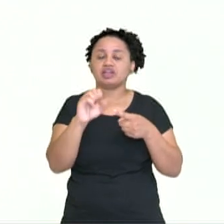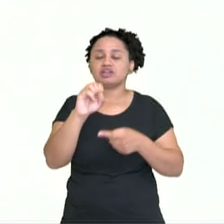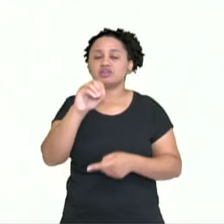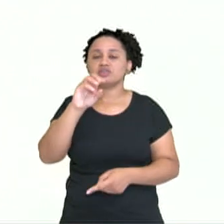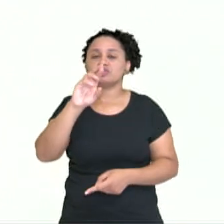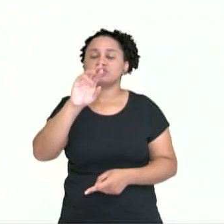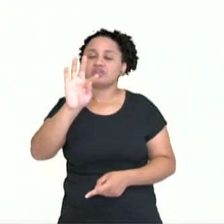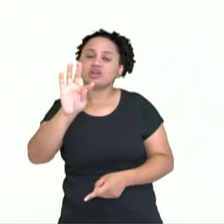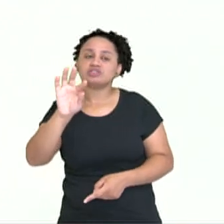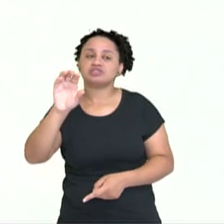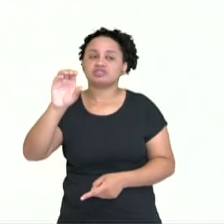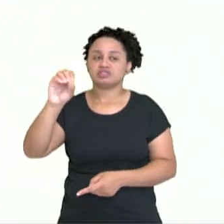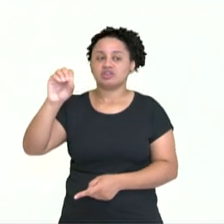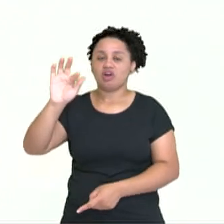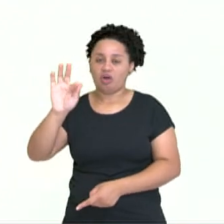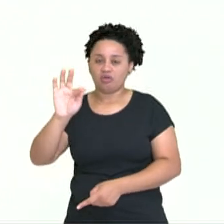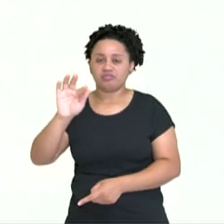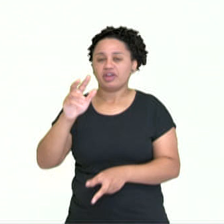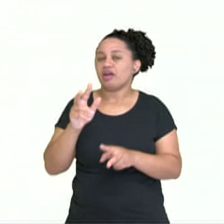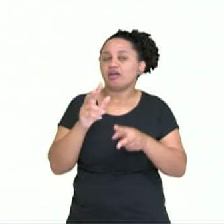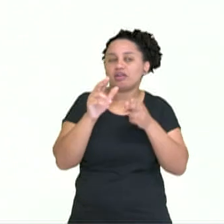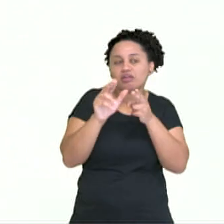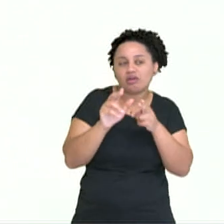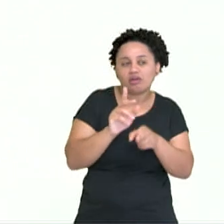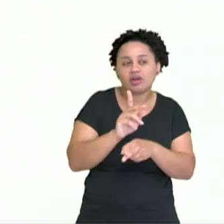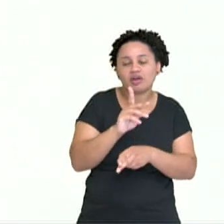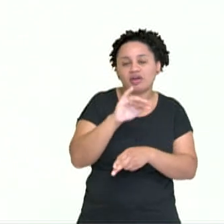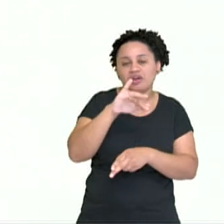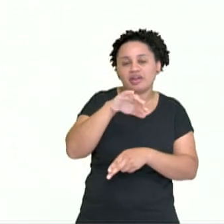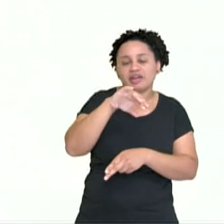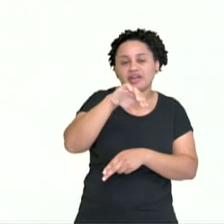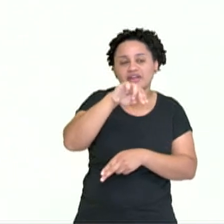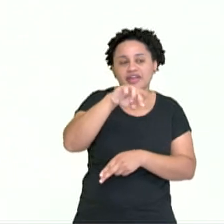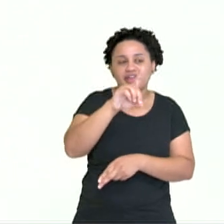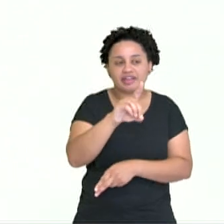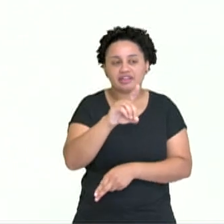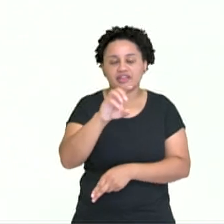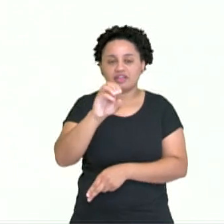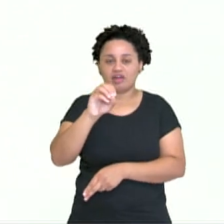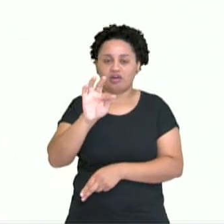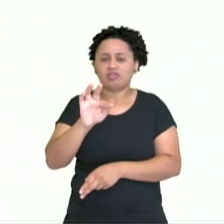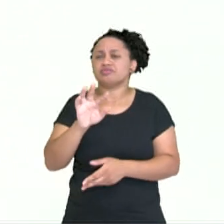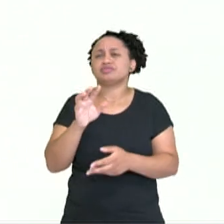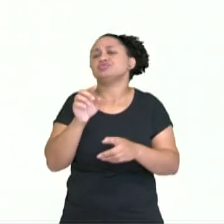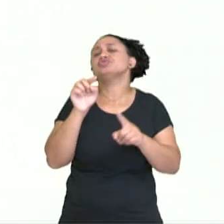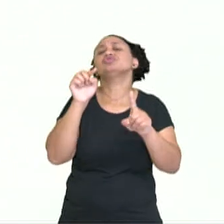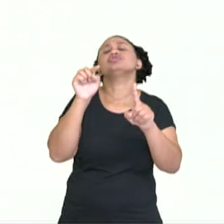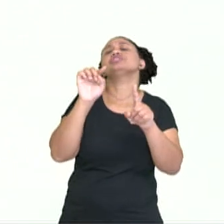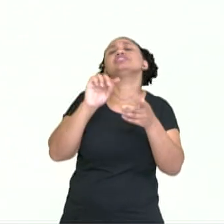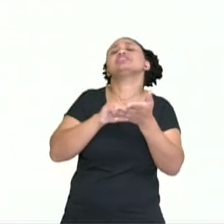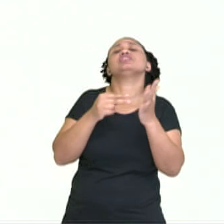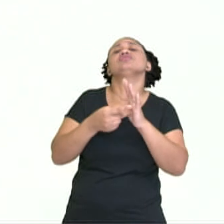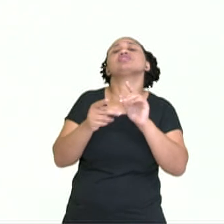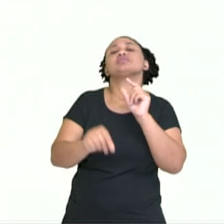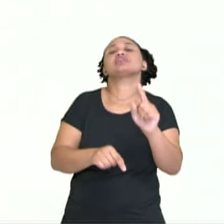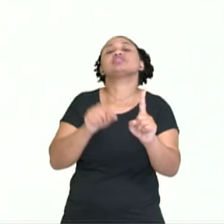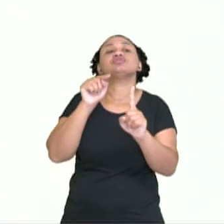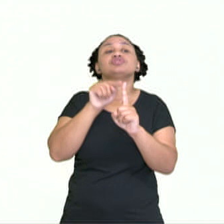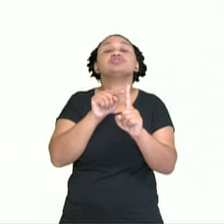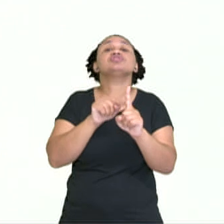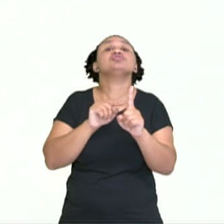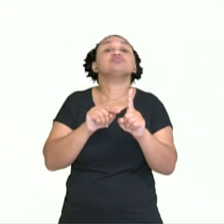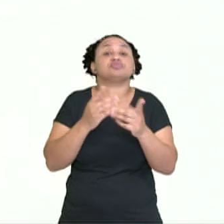mesmo que kind of. Tipos de. É mais ou menos esse o significado. Ok? Bora